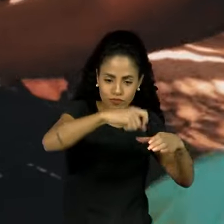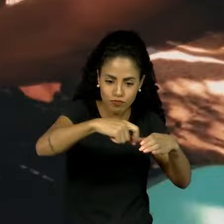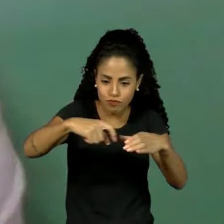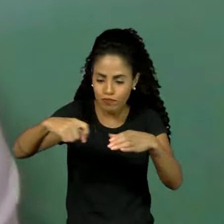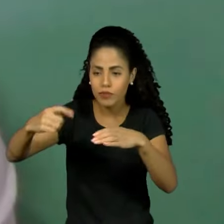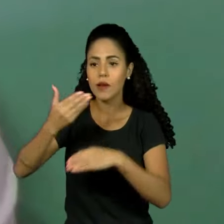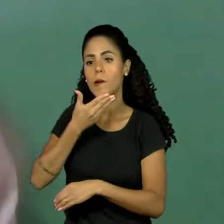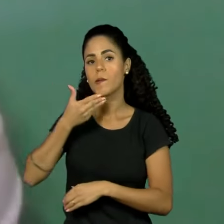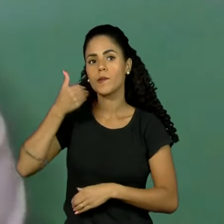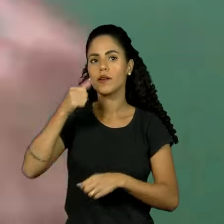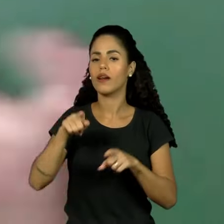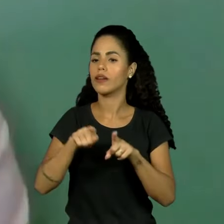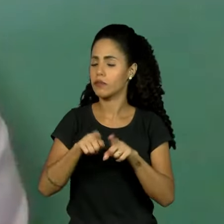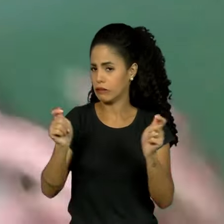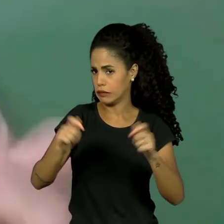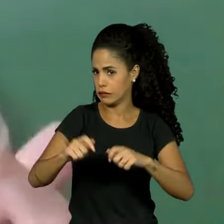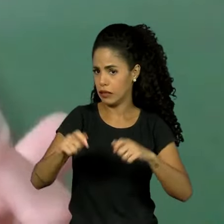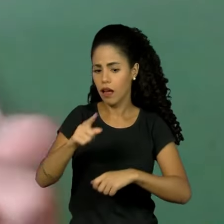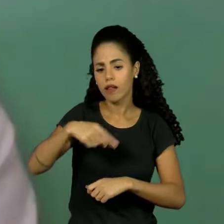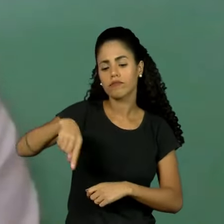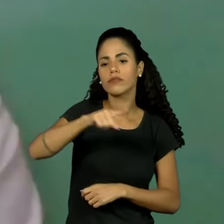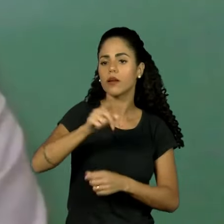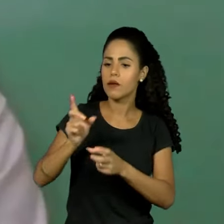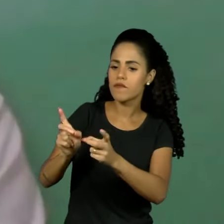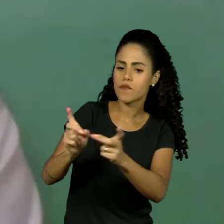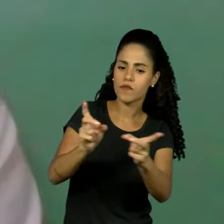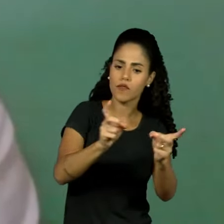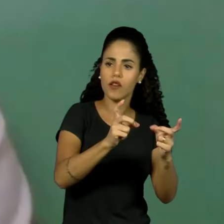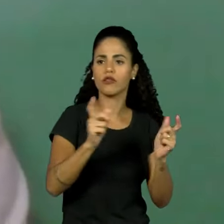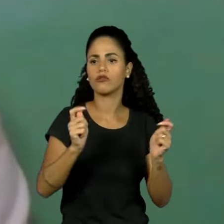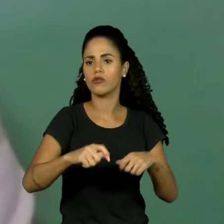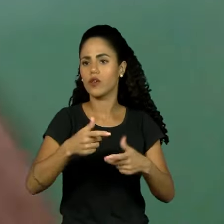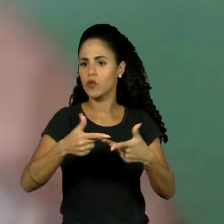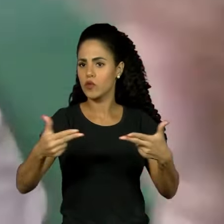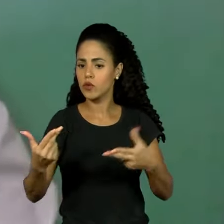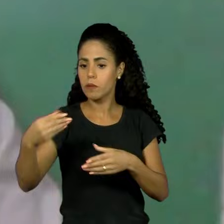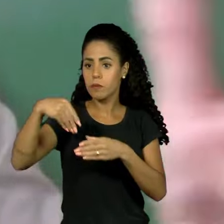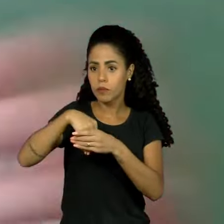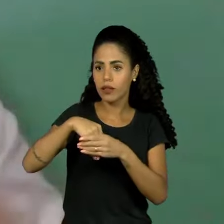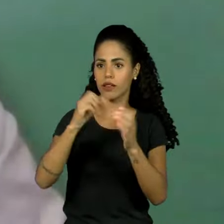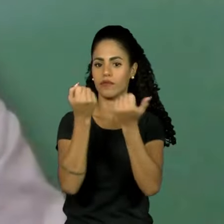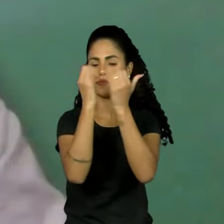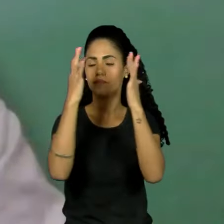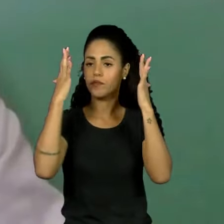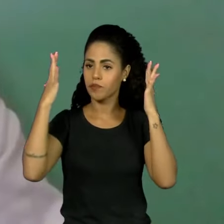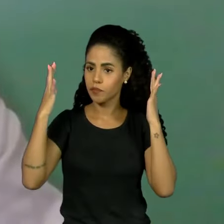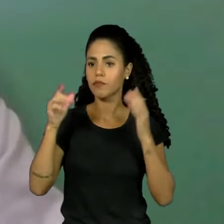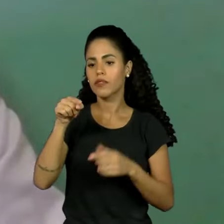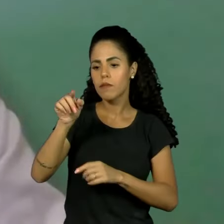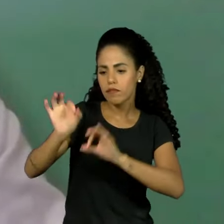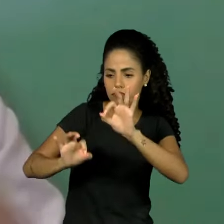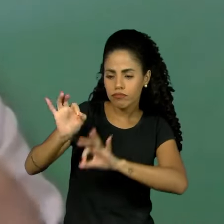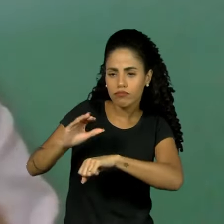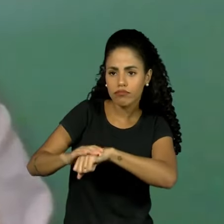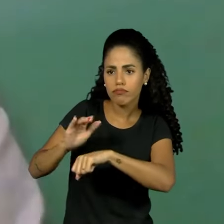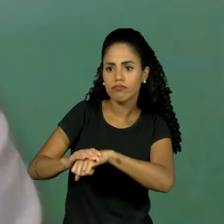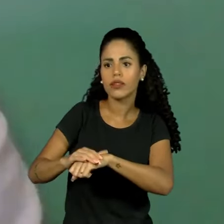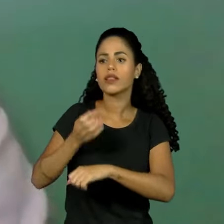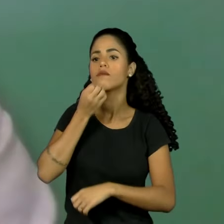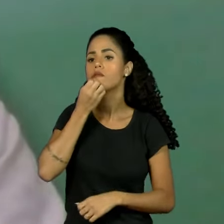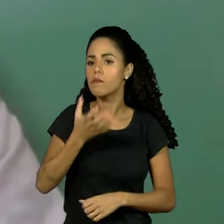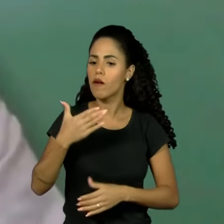produção. O excedente eles comercializam entre si, tanto da produção agrícola como dos compostos que eles produzem. Então, isso